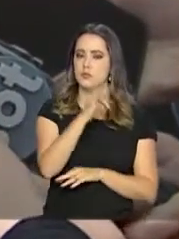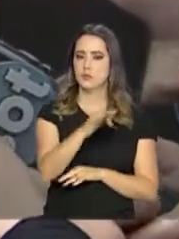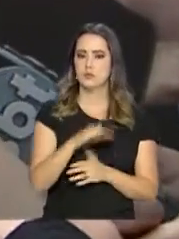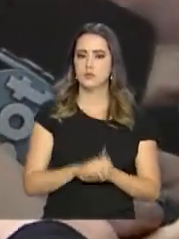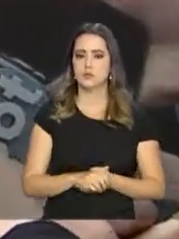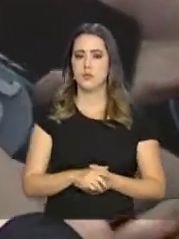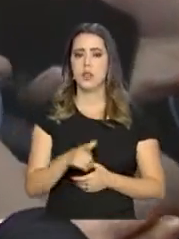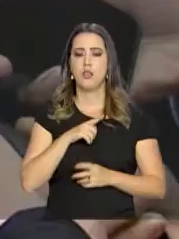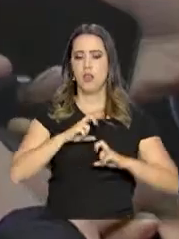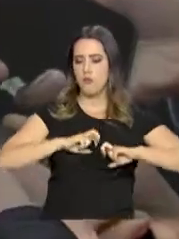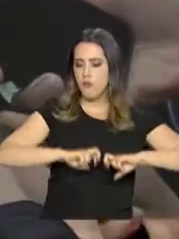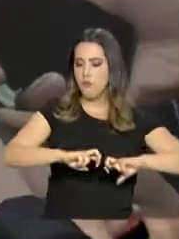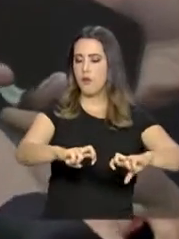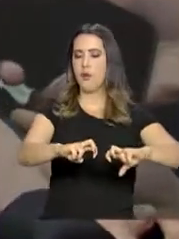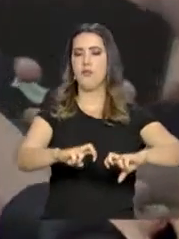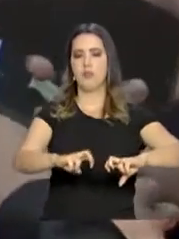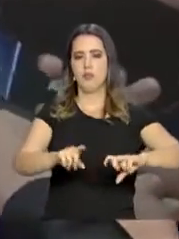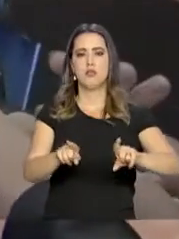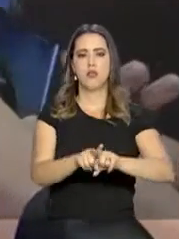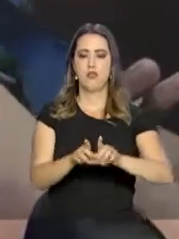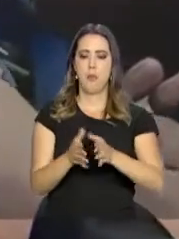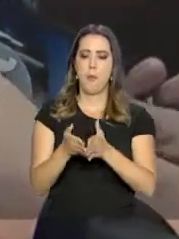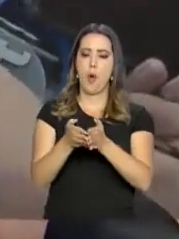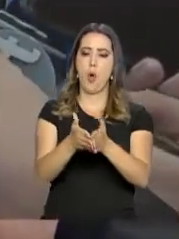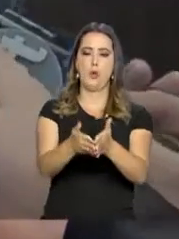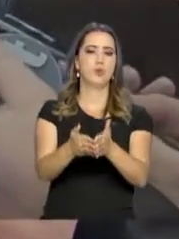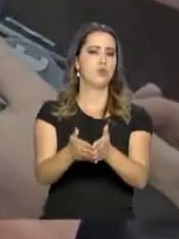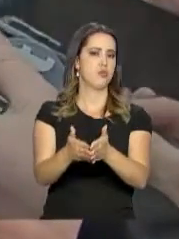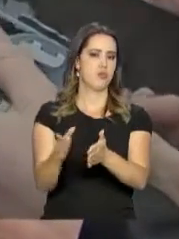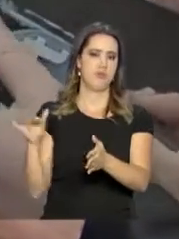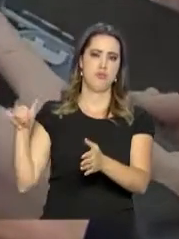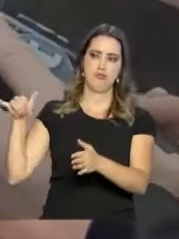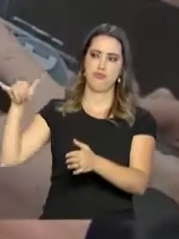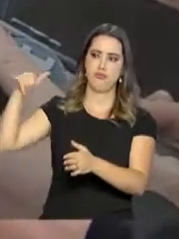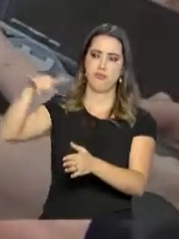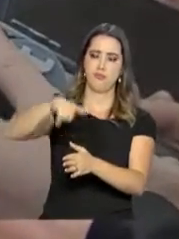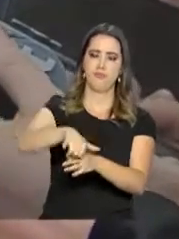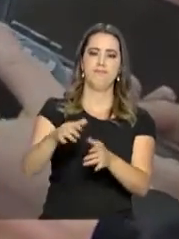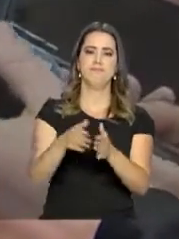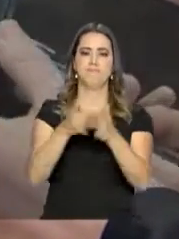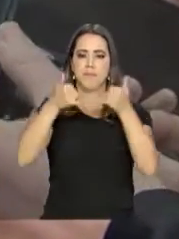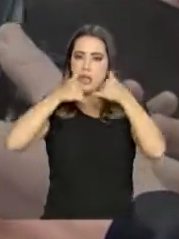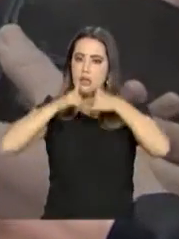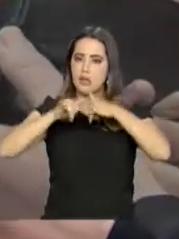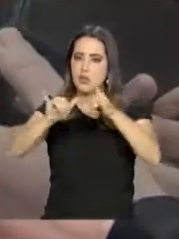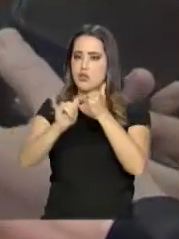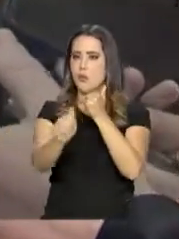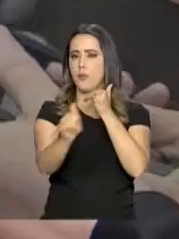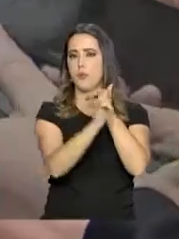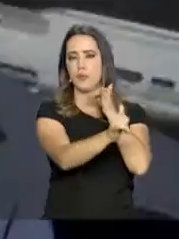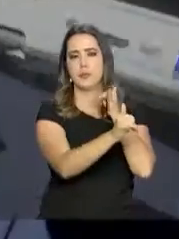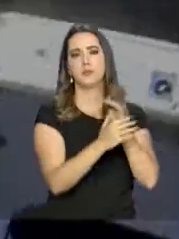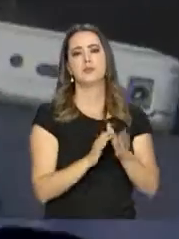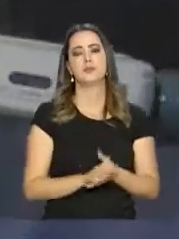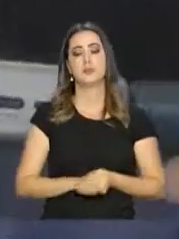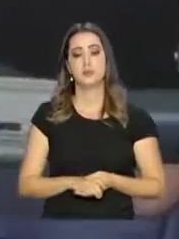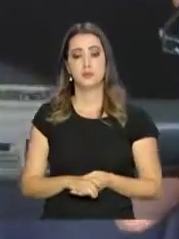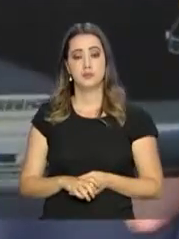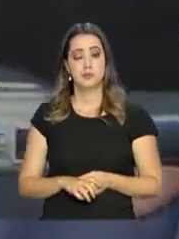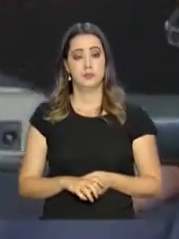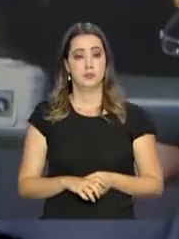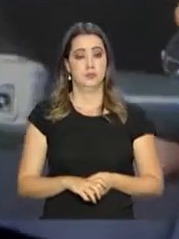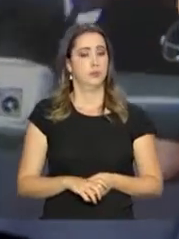Ferrovia também, presidente? Igualmente. Ferrovias, portos, aeroportos, linhas de transmissão e agora distribuidoras de energia. O ministro